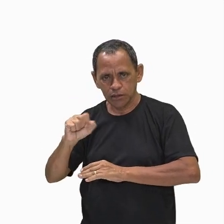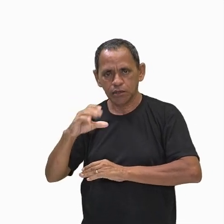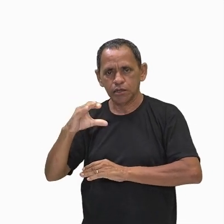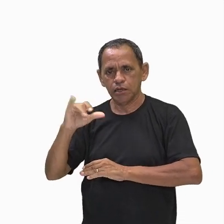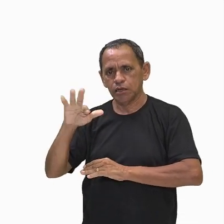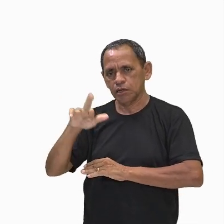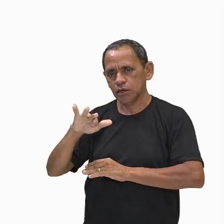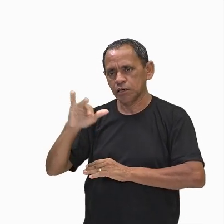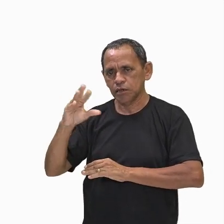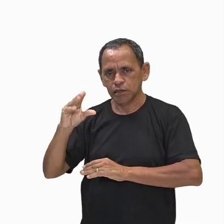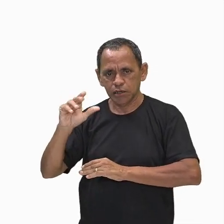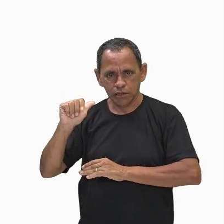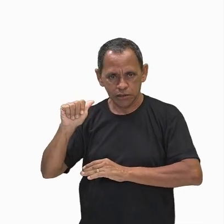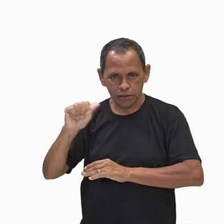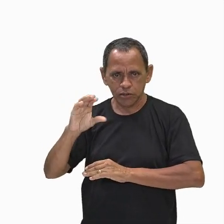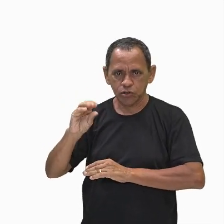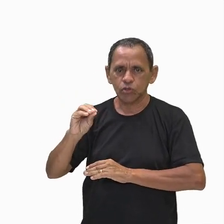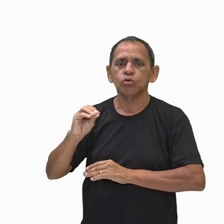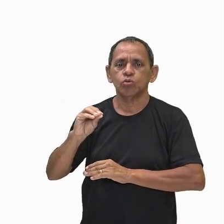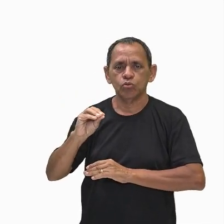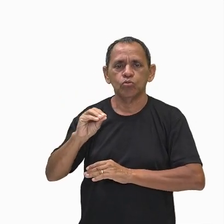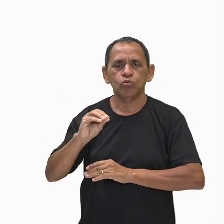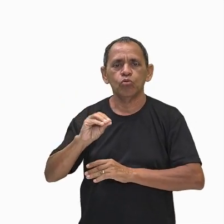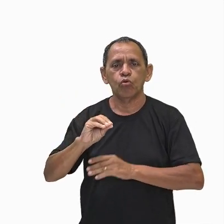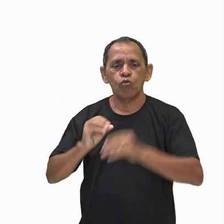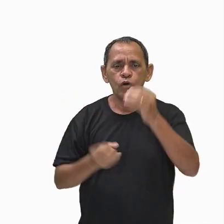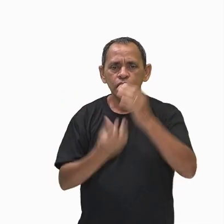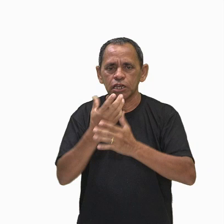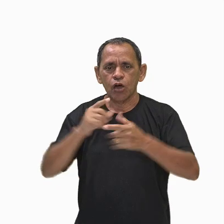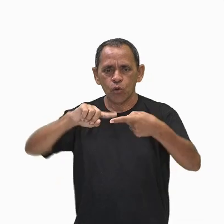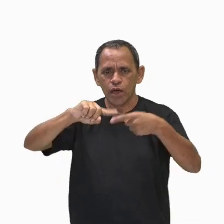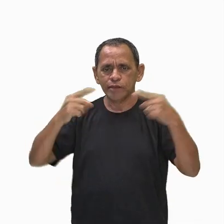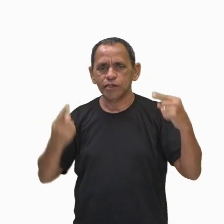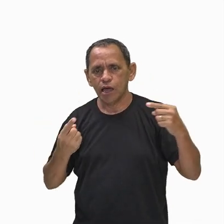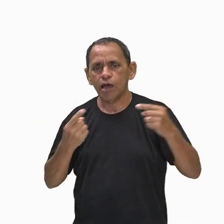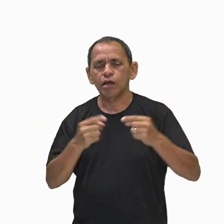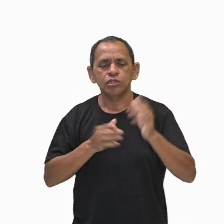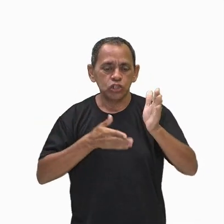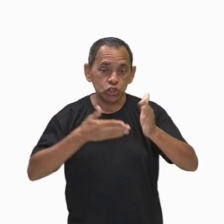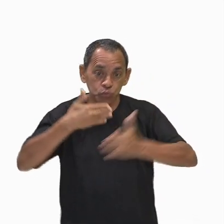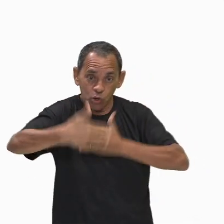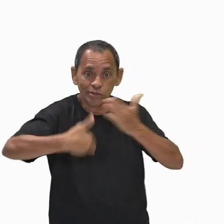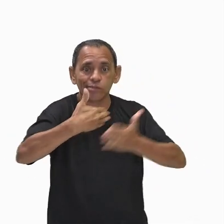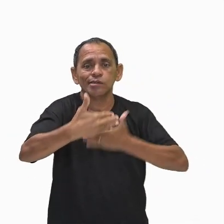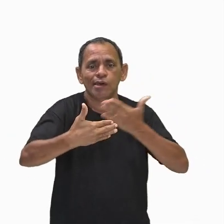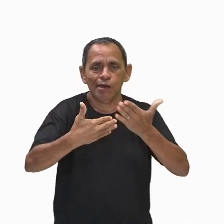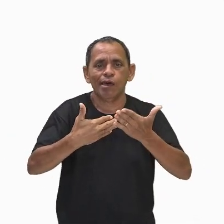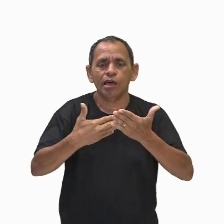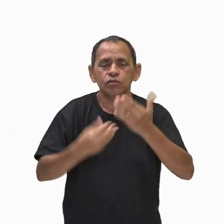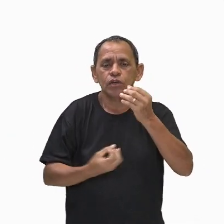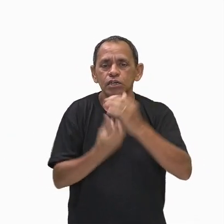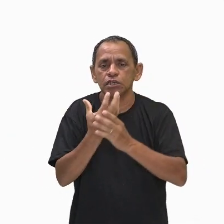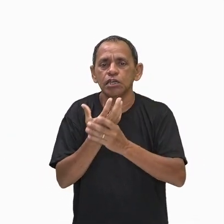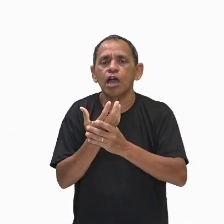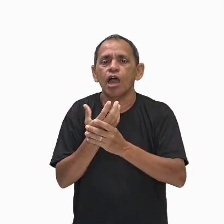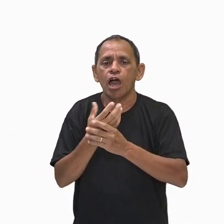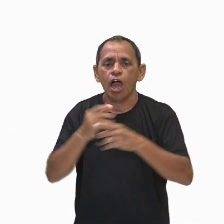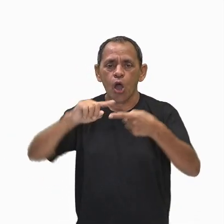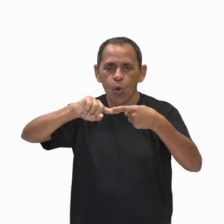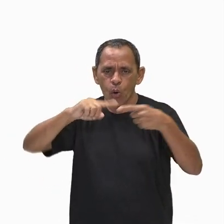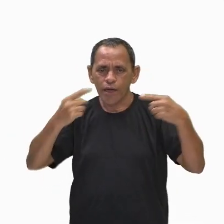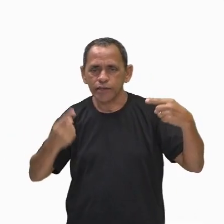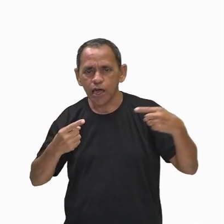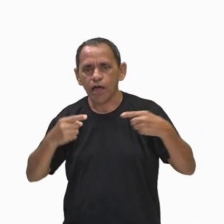o RNA. Esse exemplo aí, digamos que vai formar o RNA mensageiro, né? Esse esquema didático que está sendo mostrado